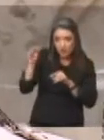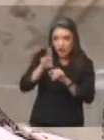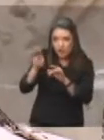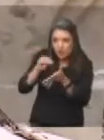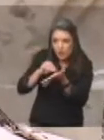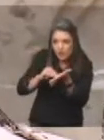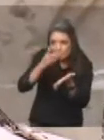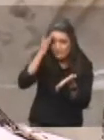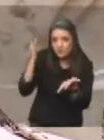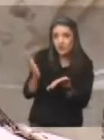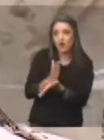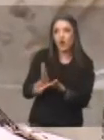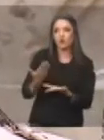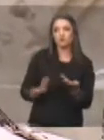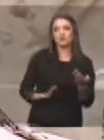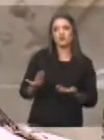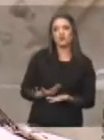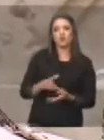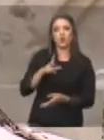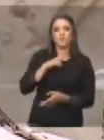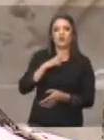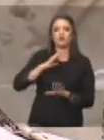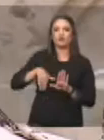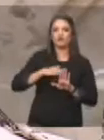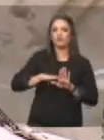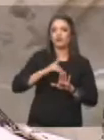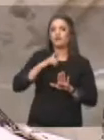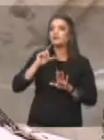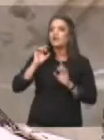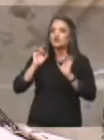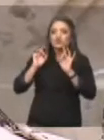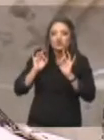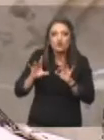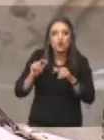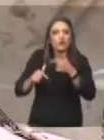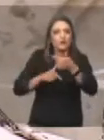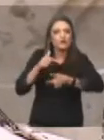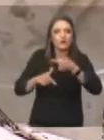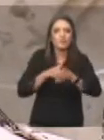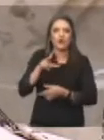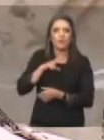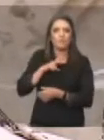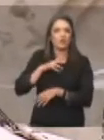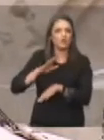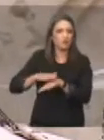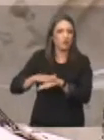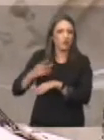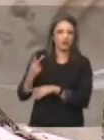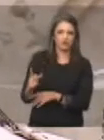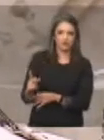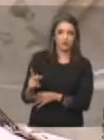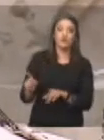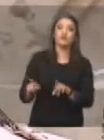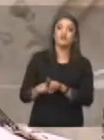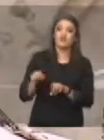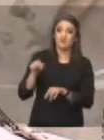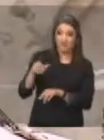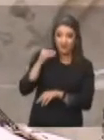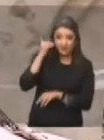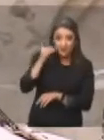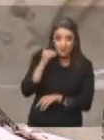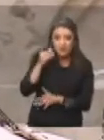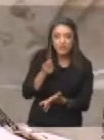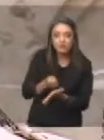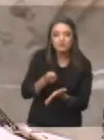seus empregados particulares, que exerciam exclusivamente atividades privadas e que Silas também exigia para si